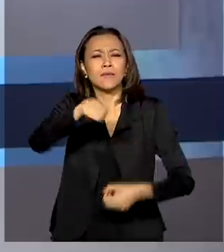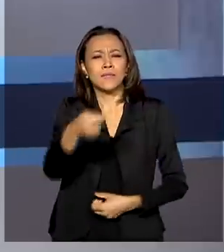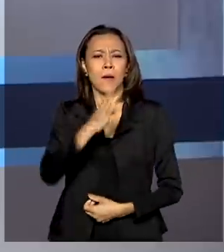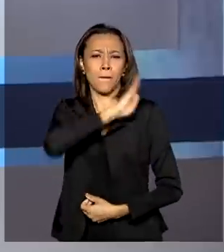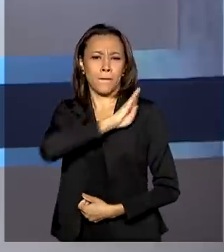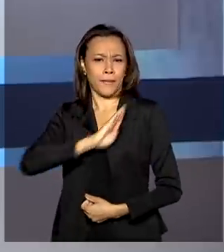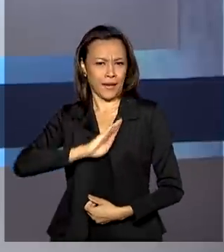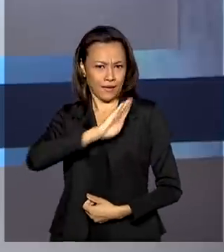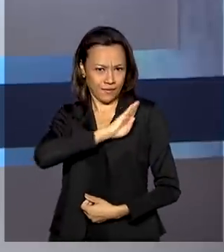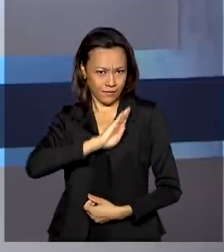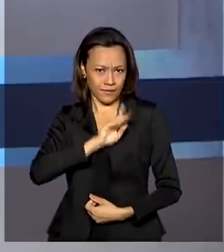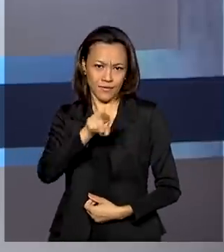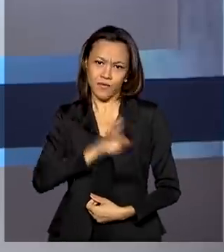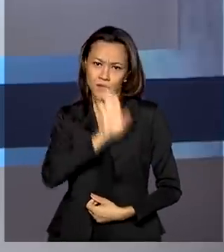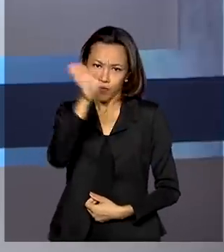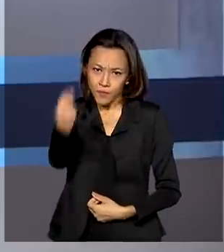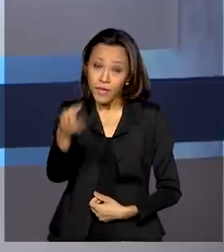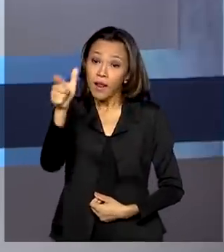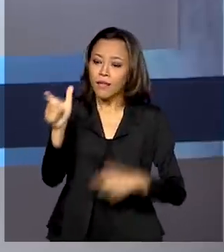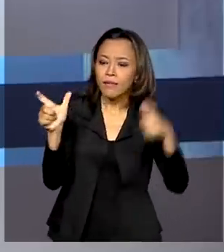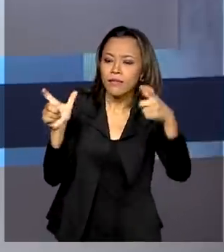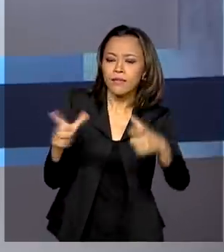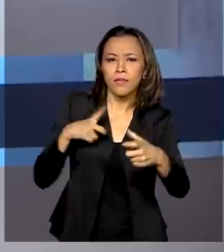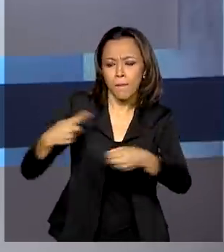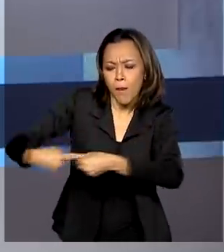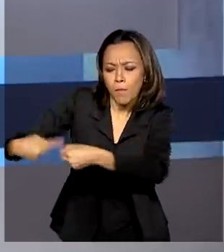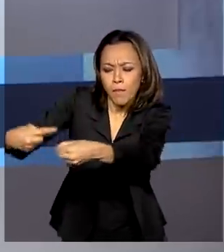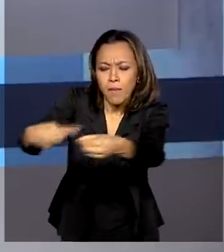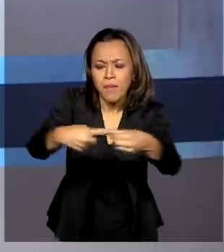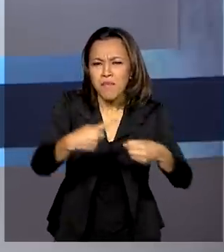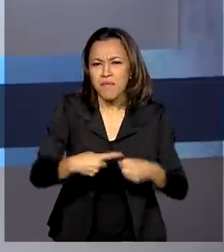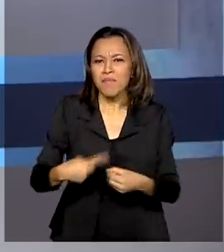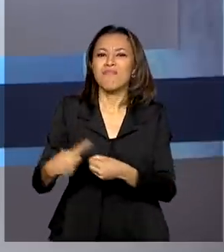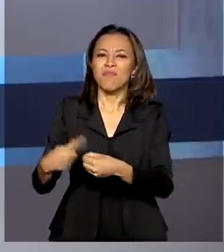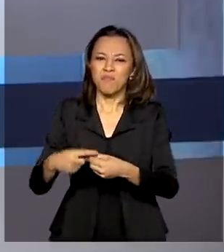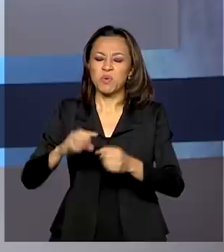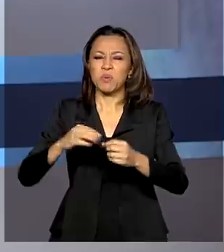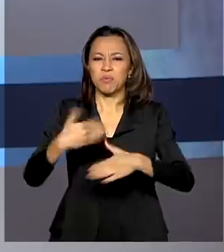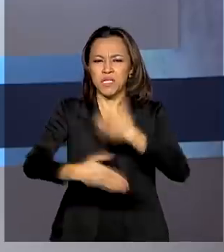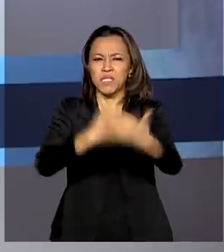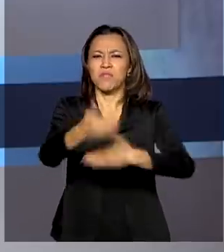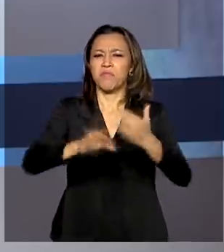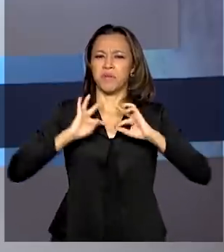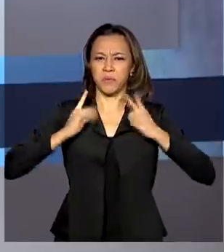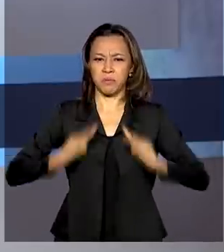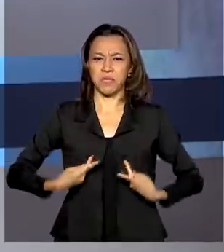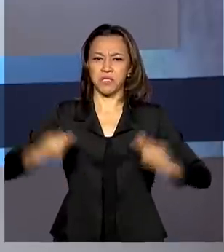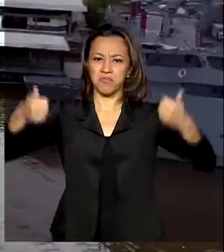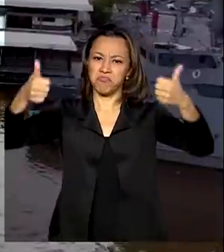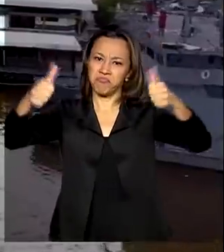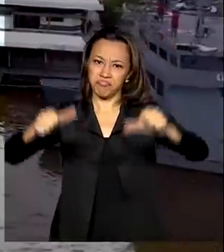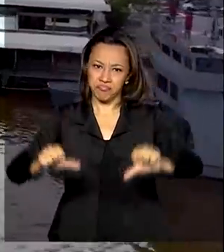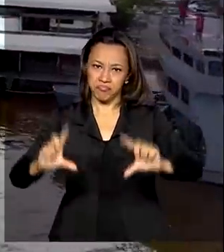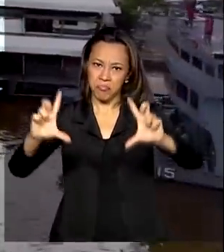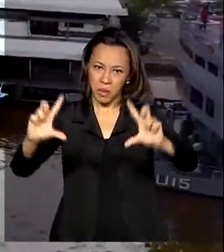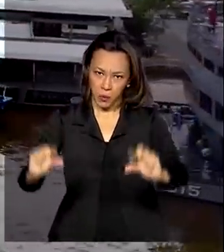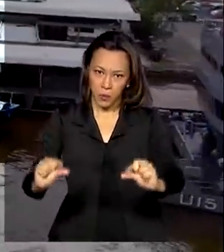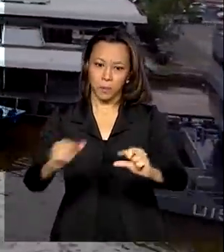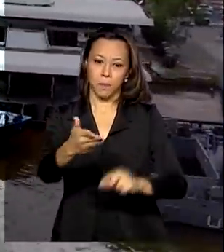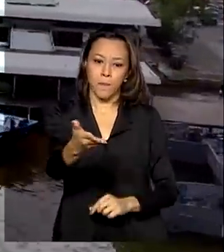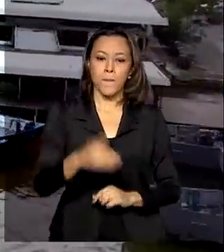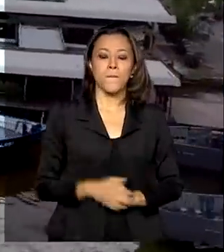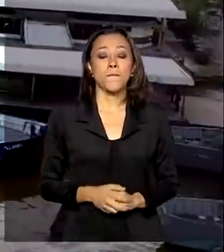Abrace o Marajó. A região concentra municípios com baixo índice de desenvolvimento humano.